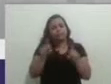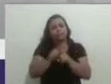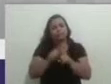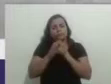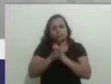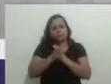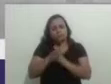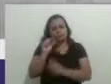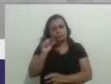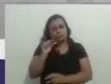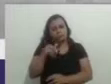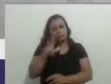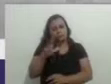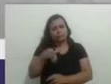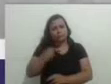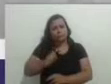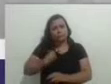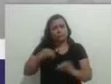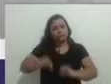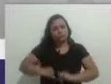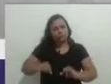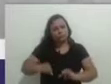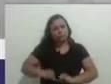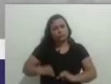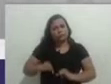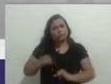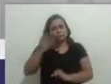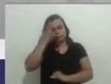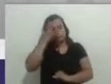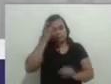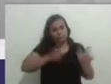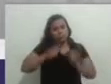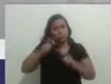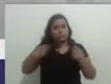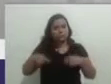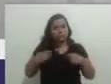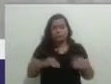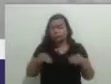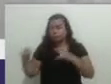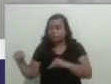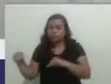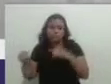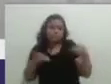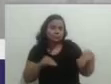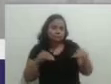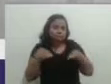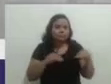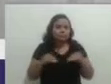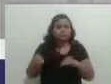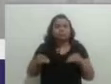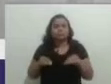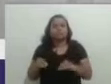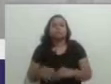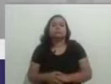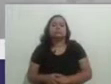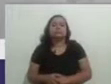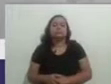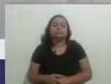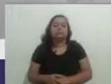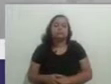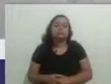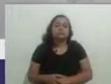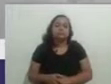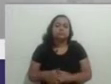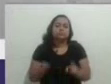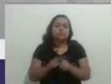com a barraquinha ali sofreu um pouco tudo as pessoas tinham que ficar se movendo para baixo das barracas e voltando para frente do palco no domingo